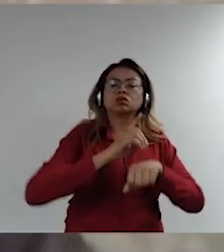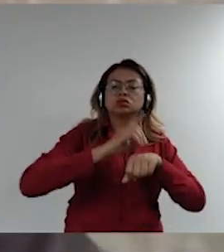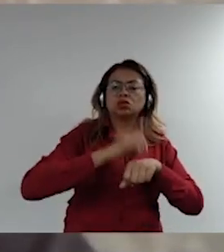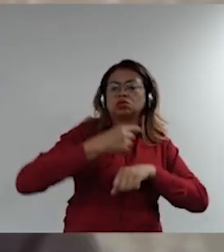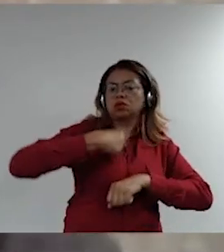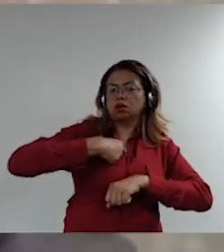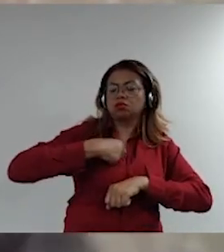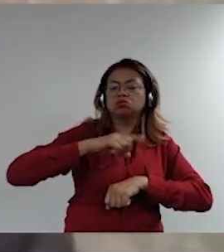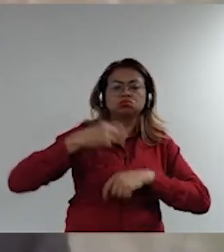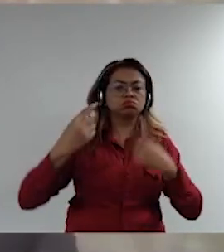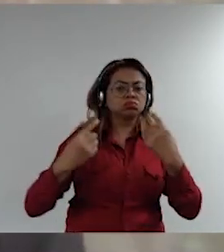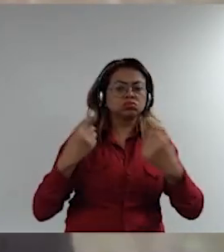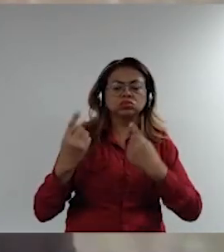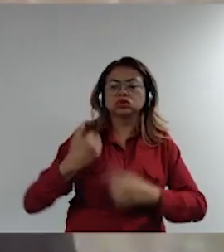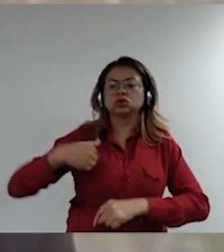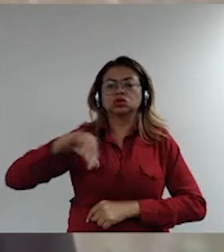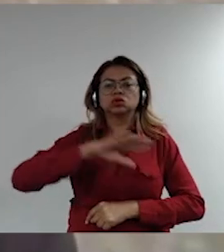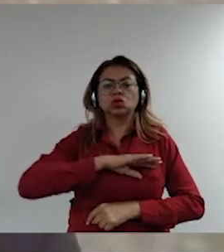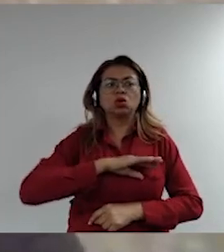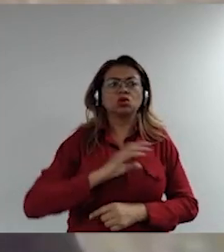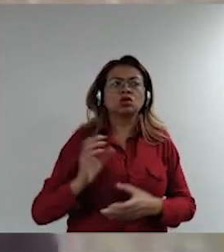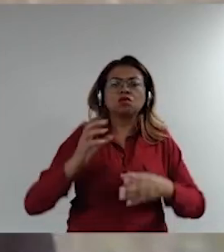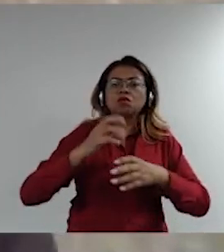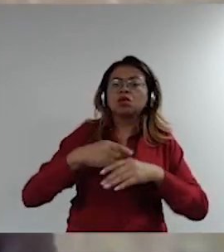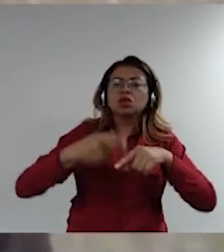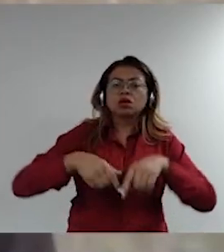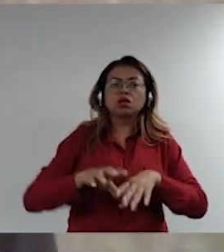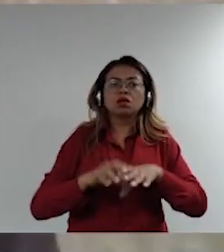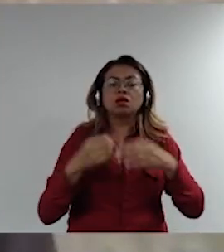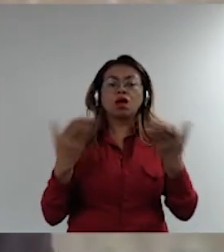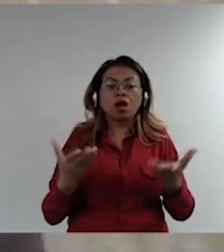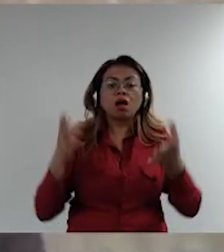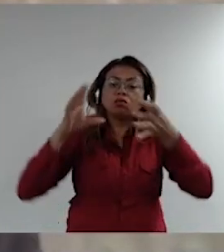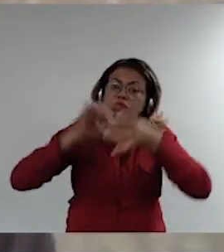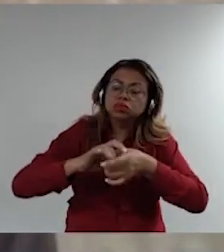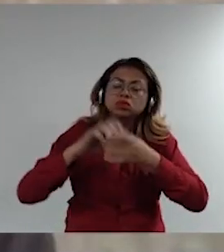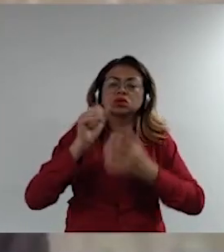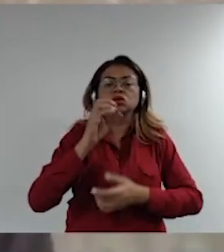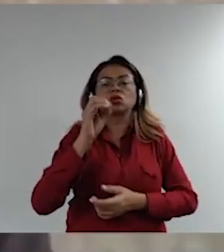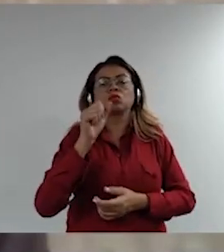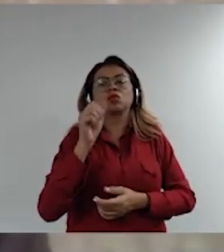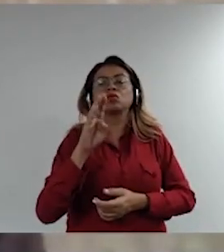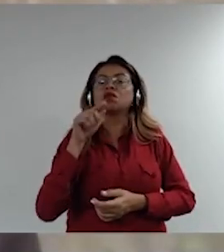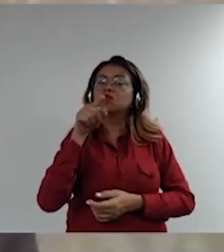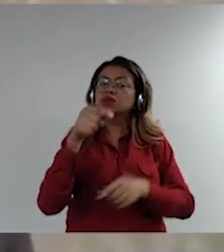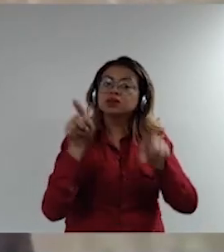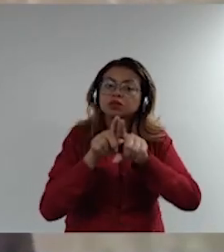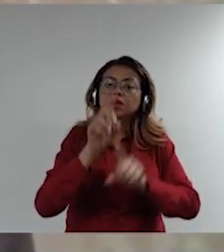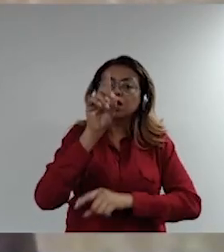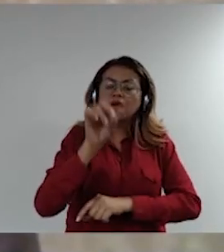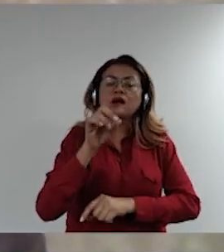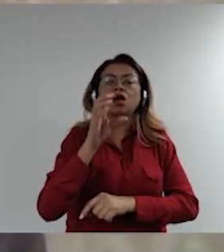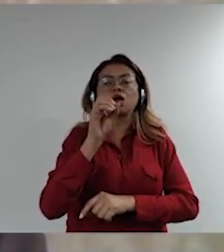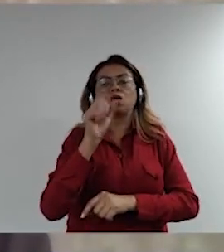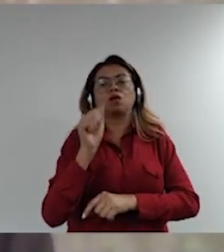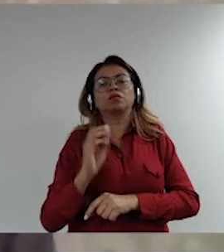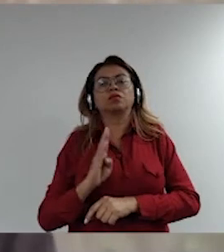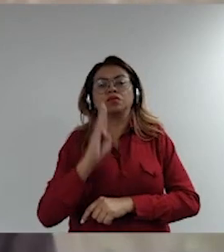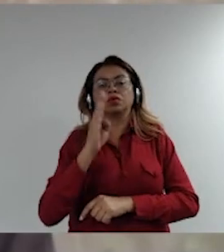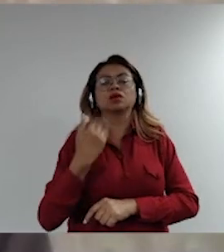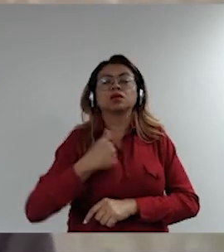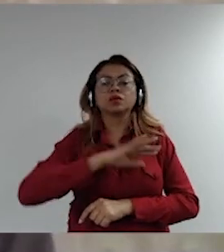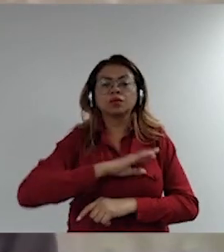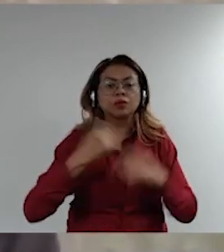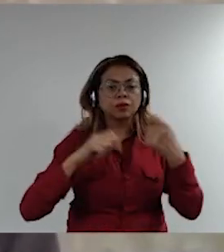Jetson, somos nós a OAB. É você, colega, que está nos assistindo, você é a OAB também. Então, nós precisamos